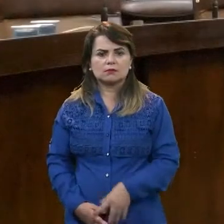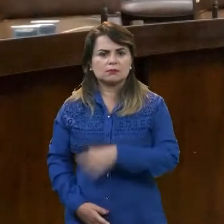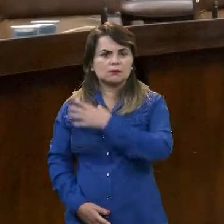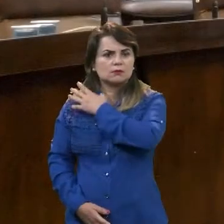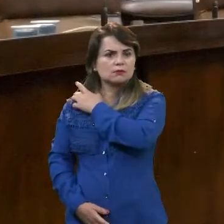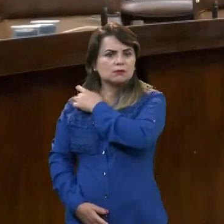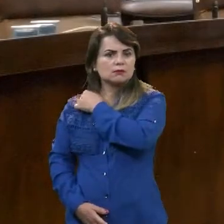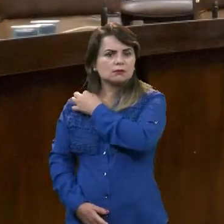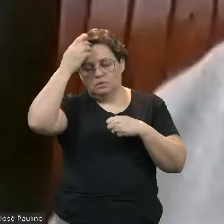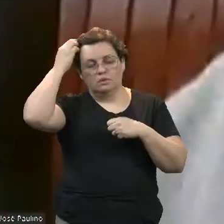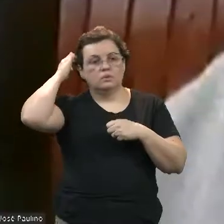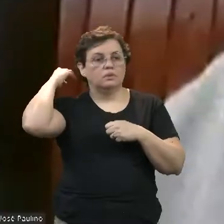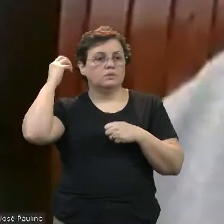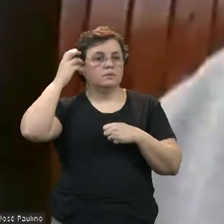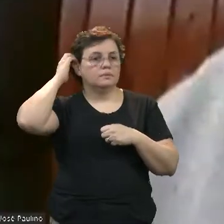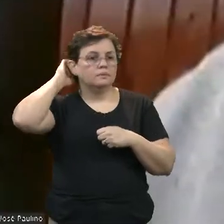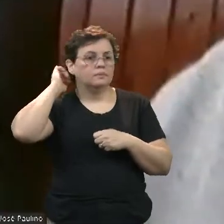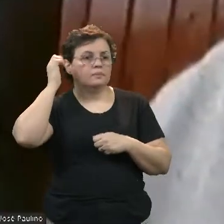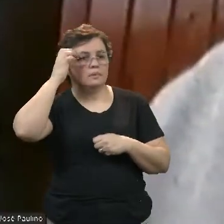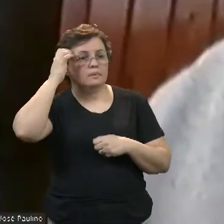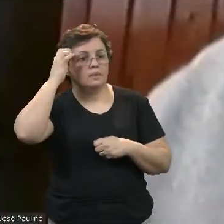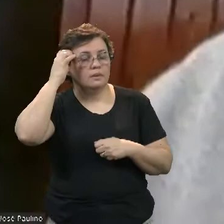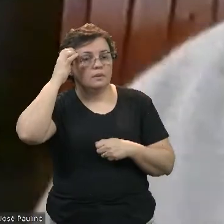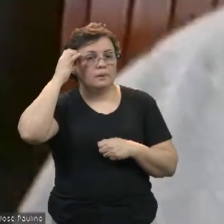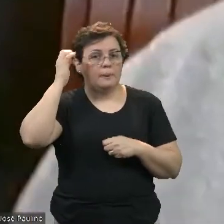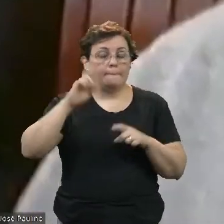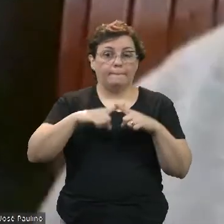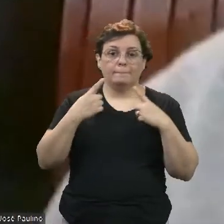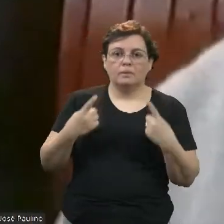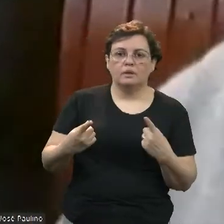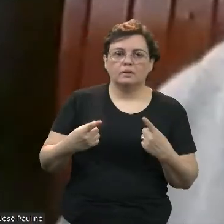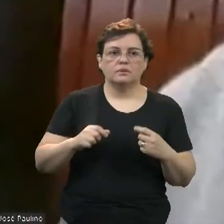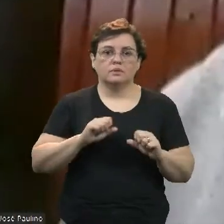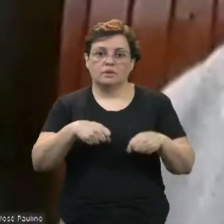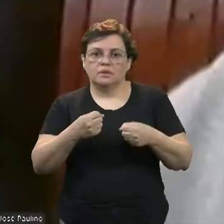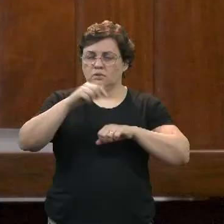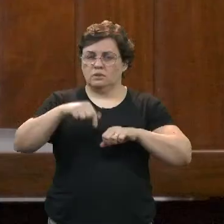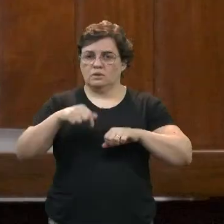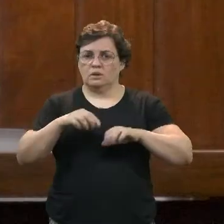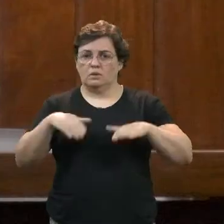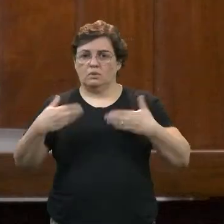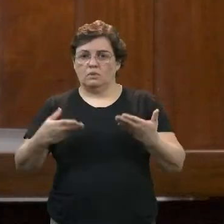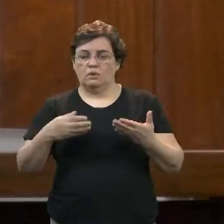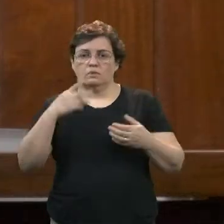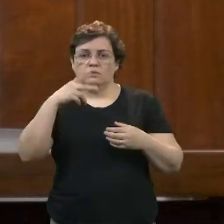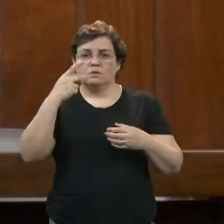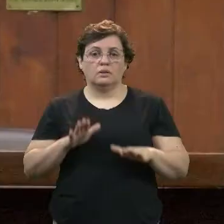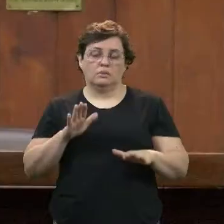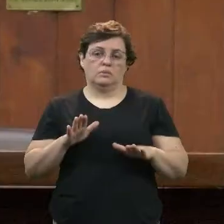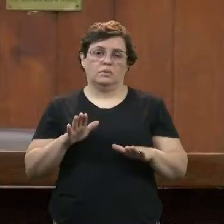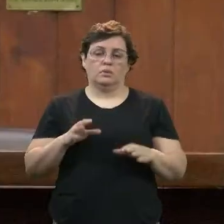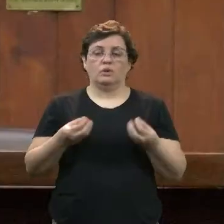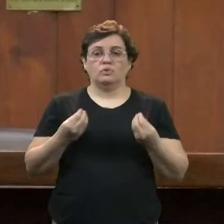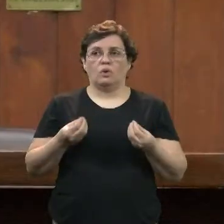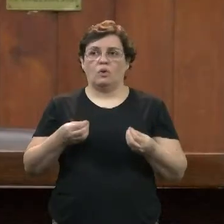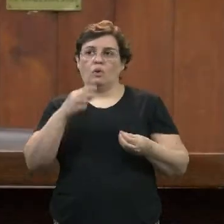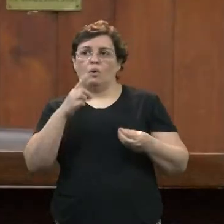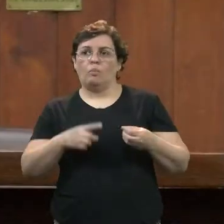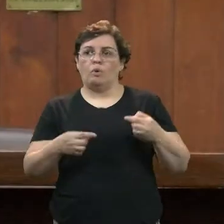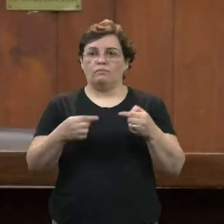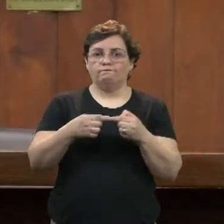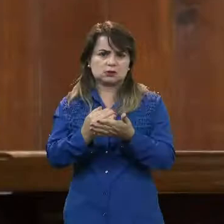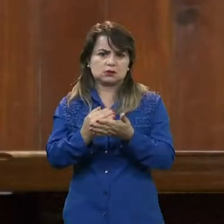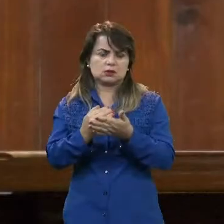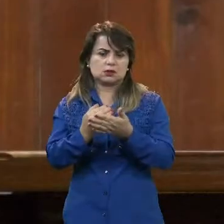públicos municipais participaram da audiência o presidente do sindmar José Paulino e representantes de instituições financeiras que